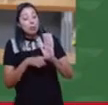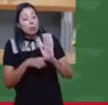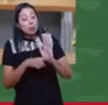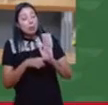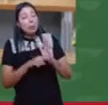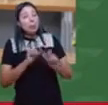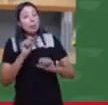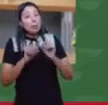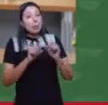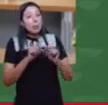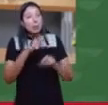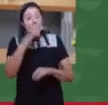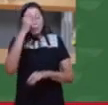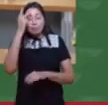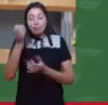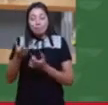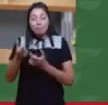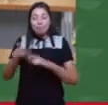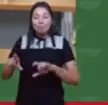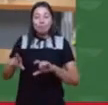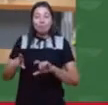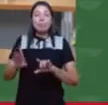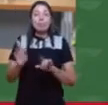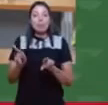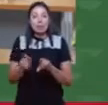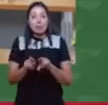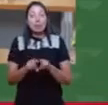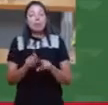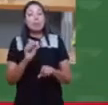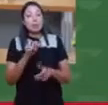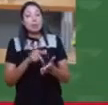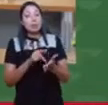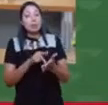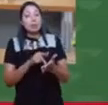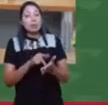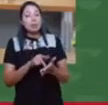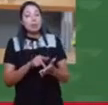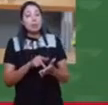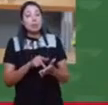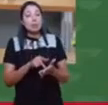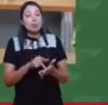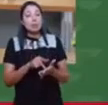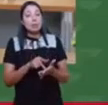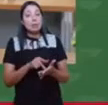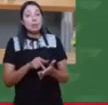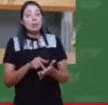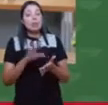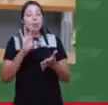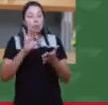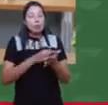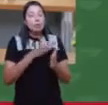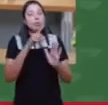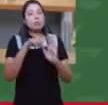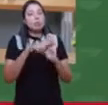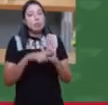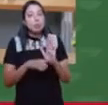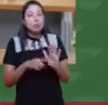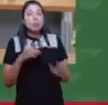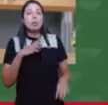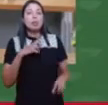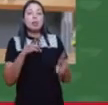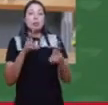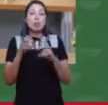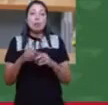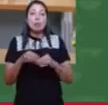ser uma questão despessoalizada, né? O Dair Cunha falava isso muito no início, para a gente ter um processo coletivo de programa. Tem o tema